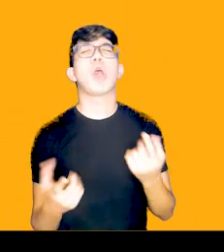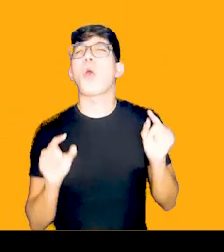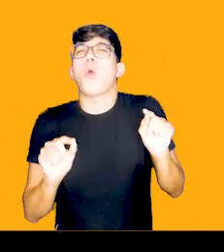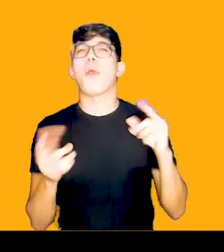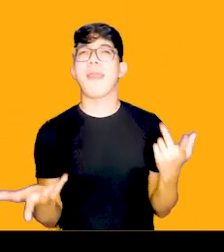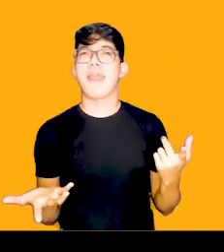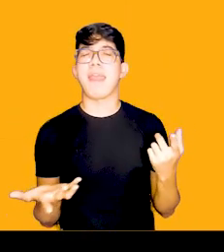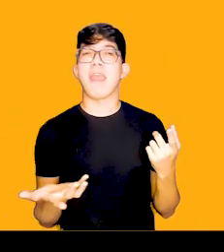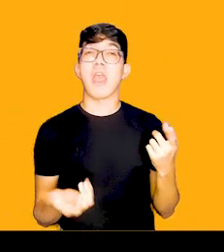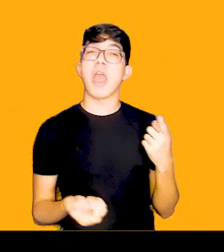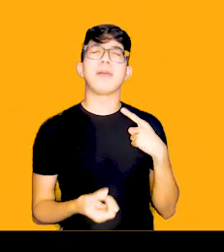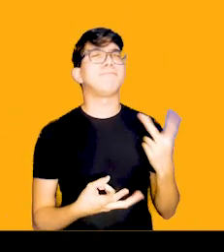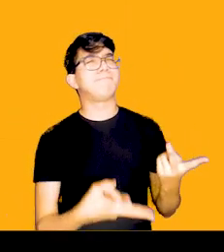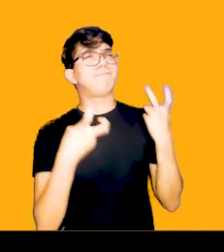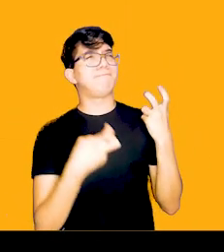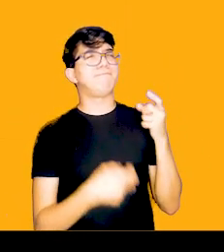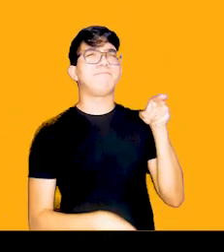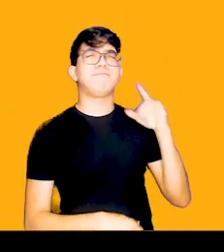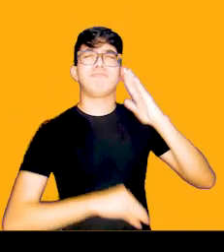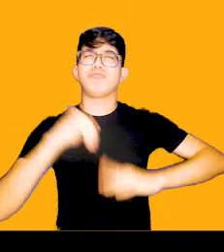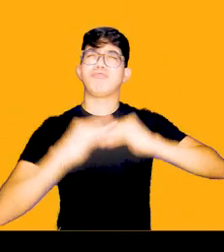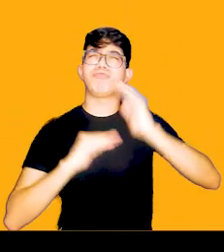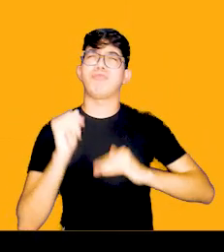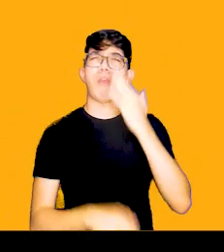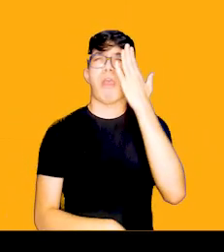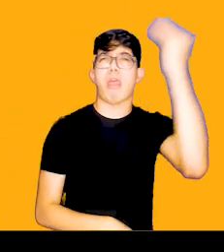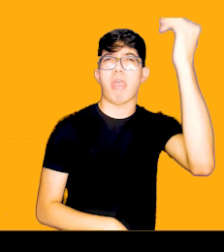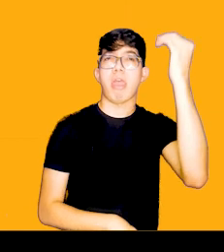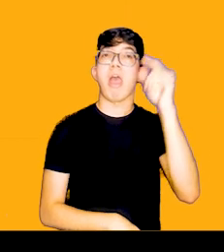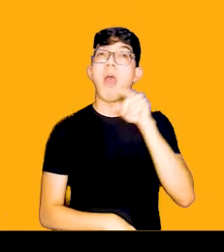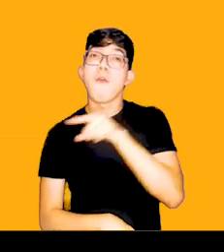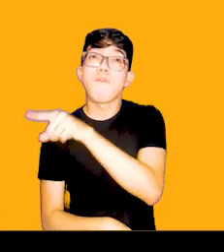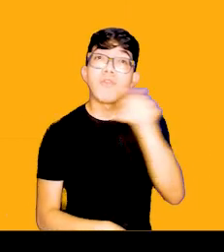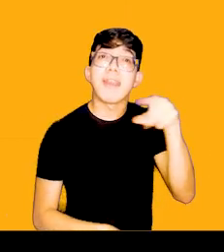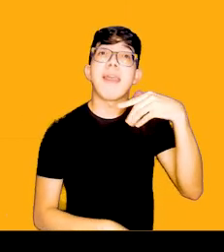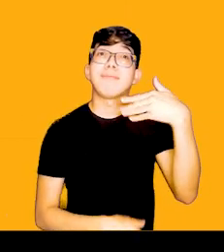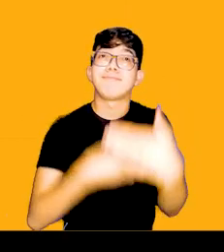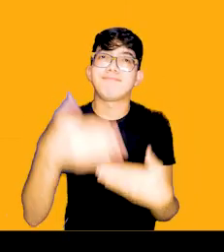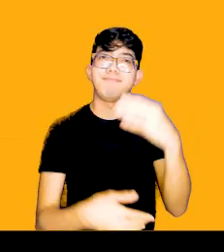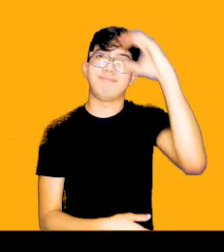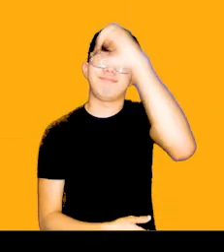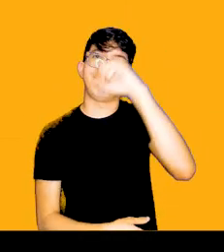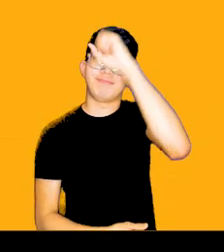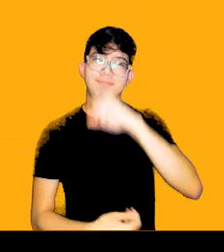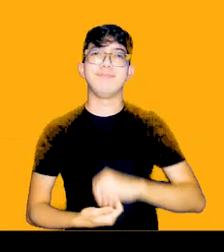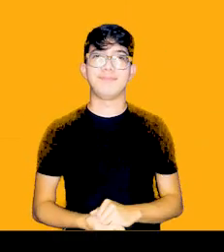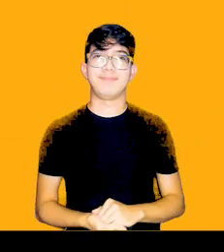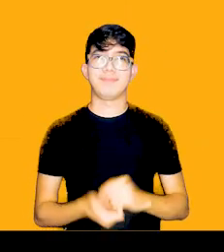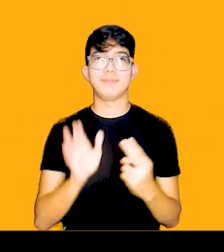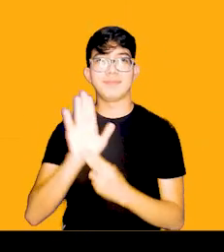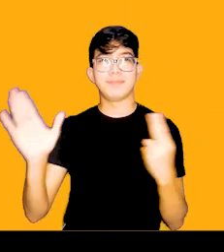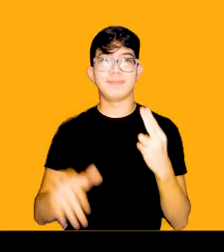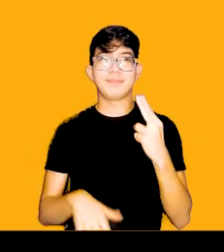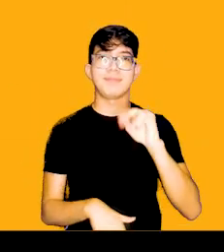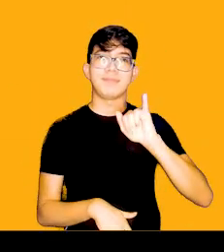outras formas de amar essa cidade. Somos todos aprendizes. Ele já é um mestre.